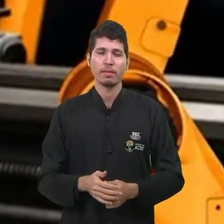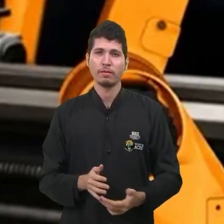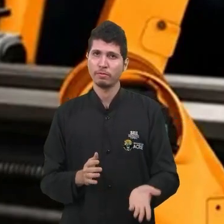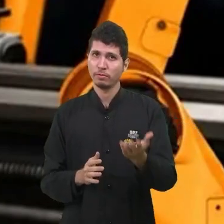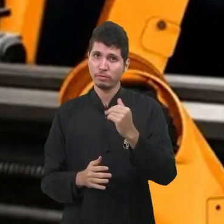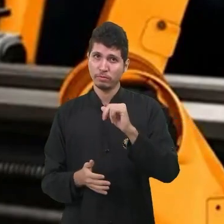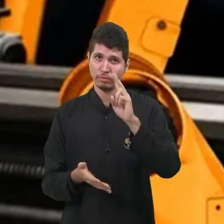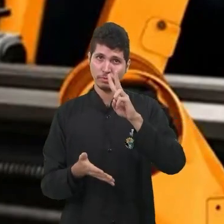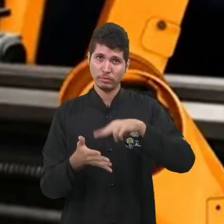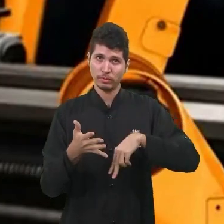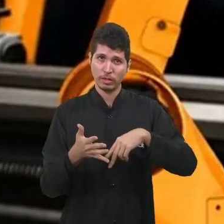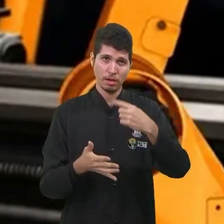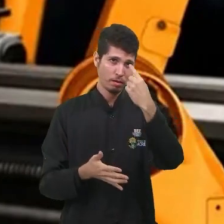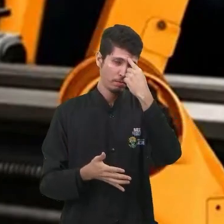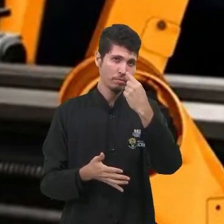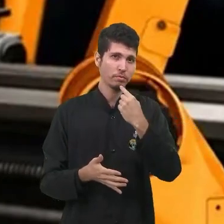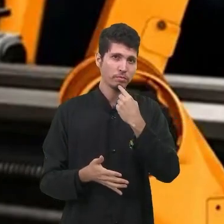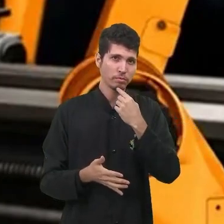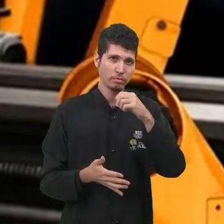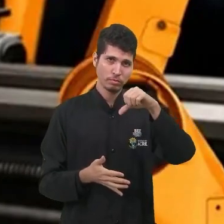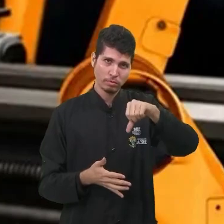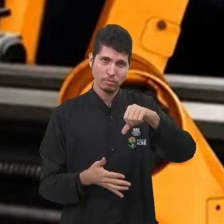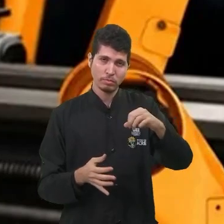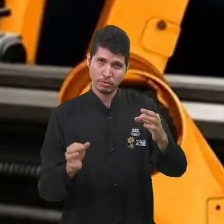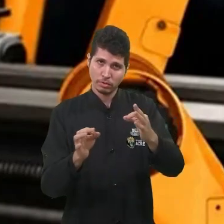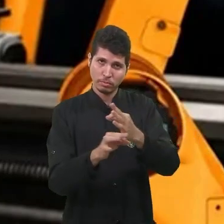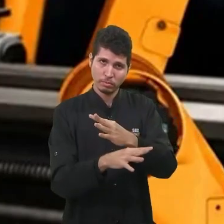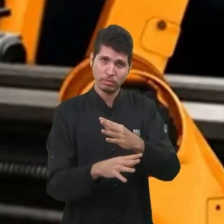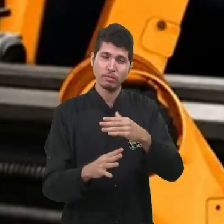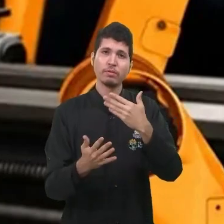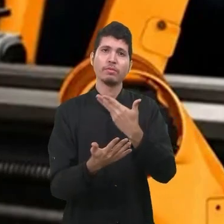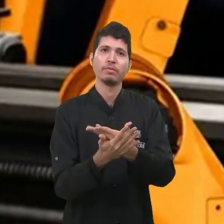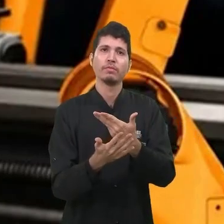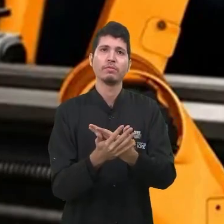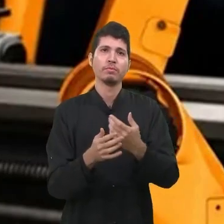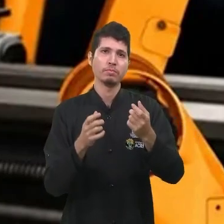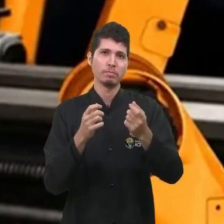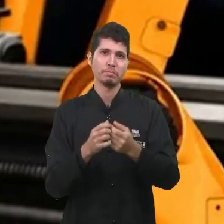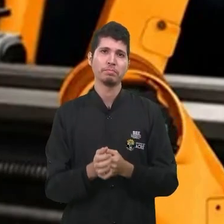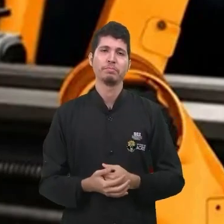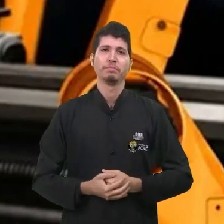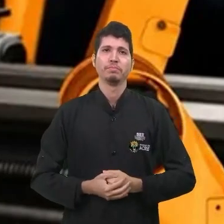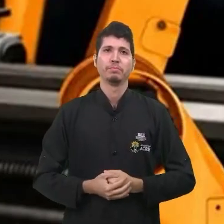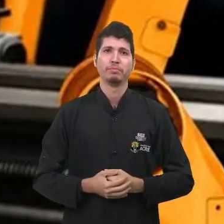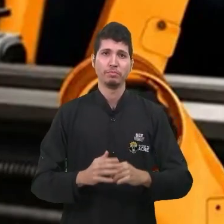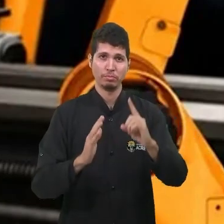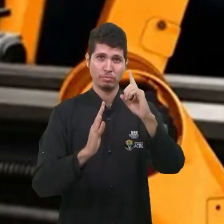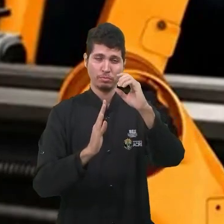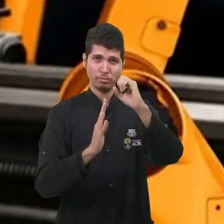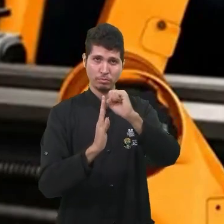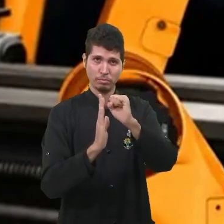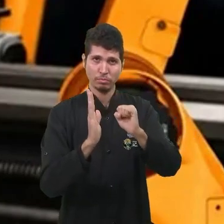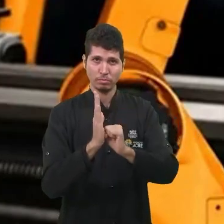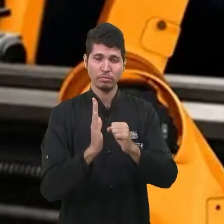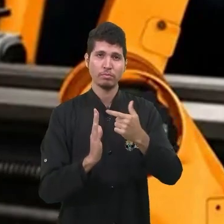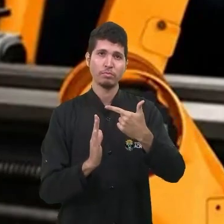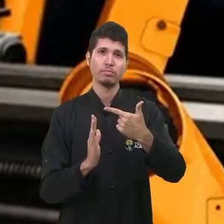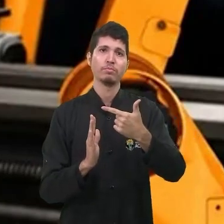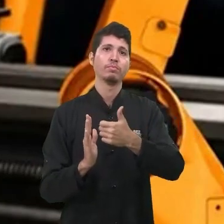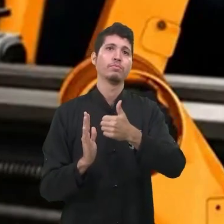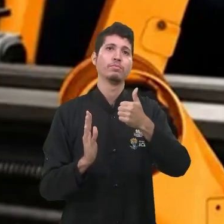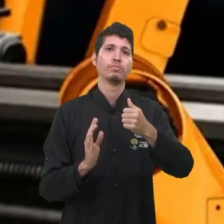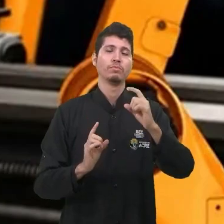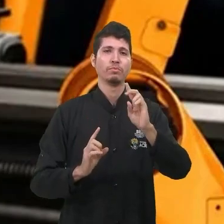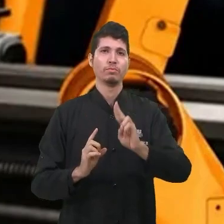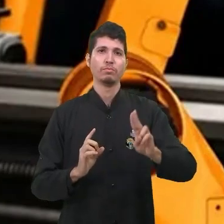a imagem 9 para a gente encerrar nossa aula. Olha que interessante. No século XXI, o uso de